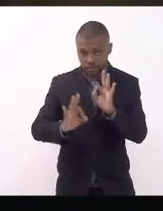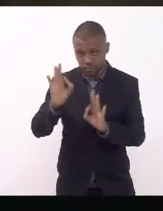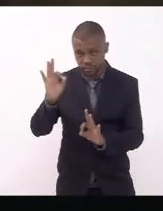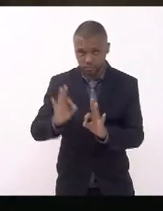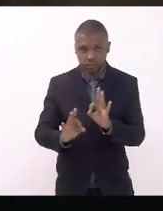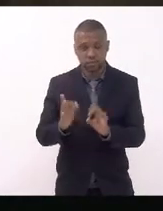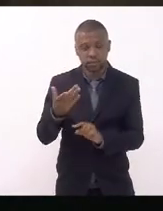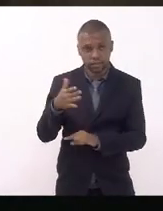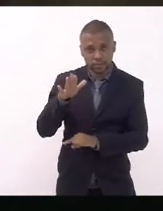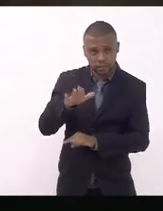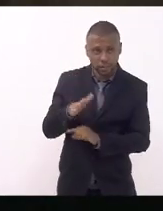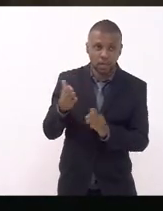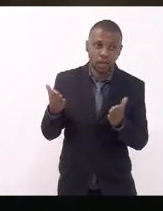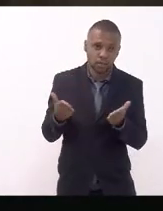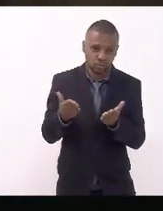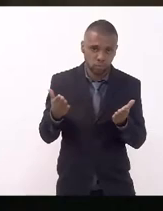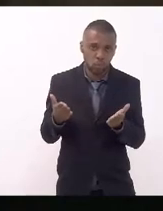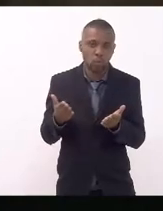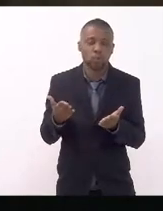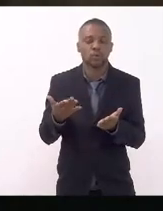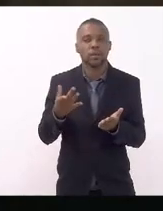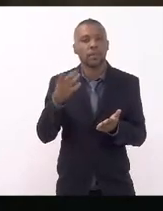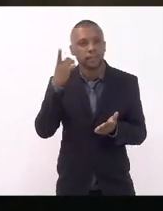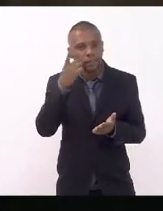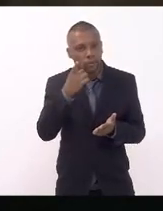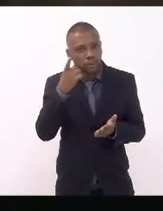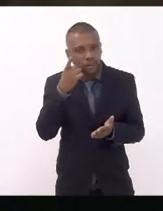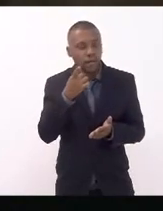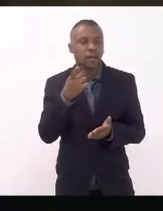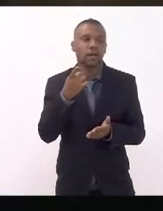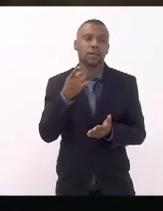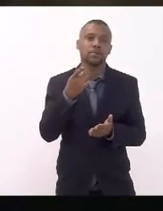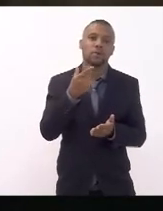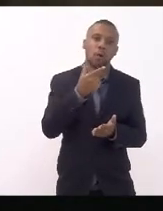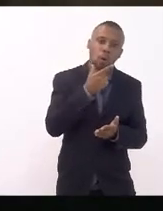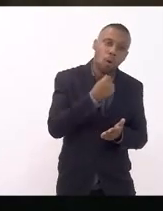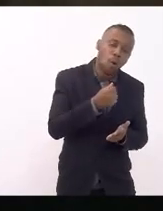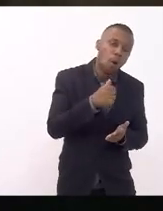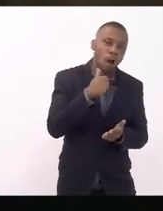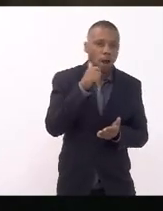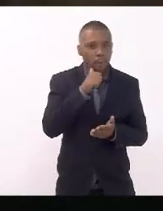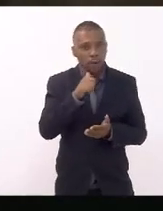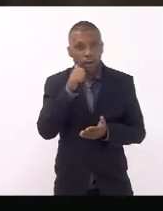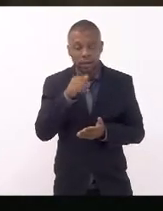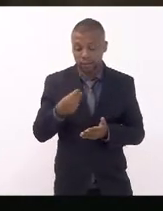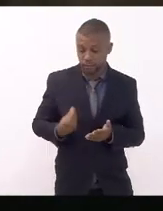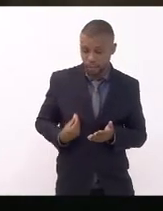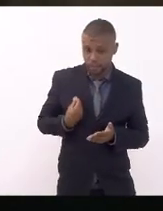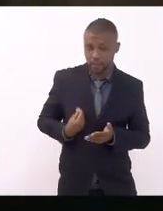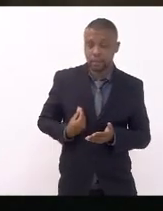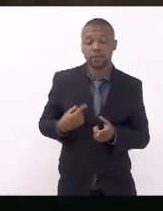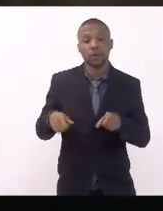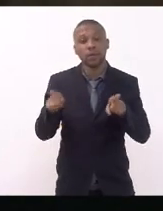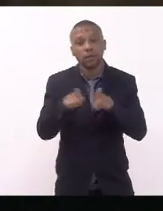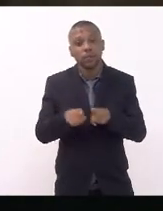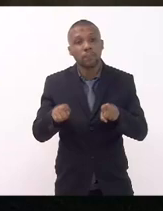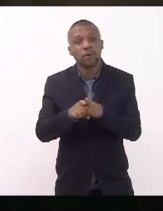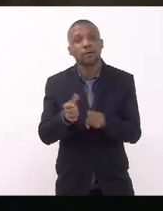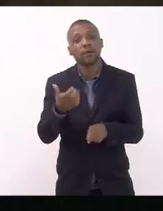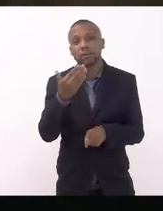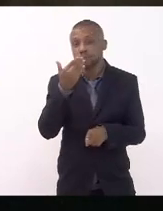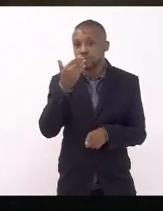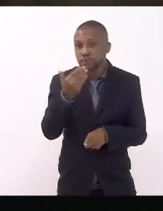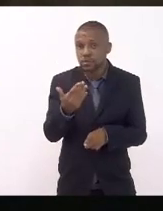presidenta, e deputados e deputadas que aqui estão, eu quero inclusive pedir